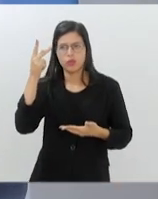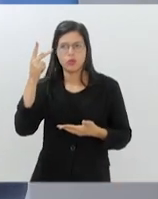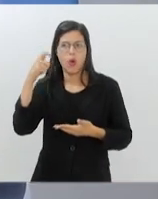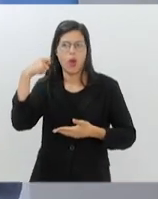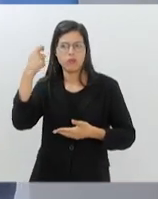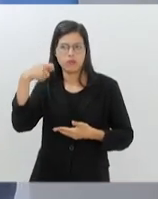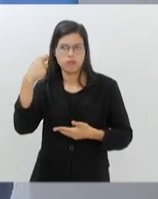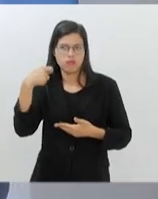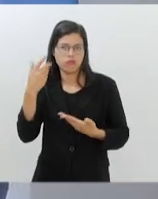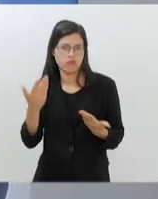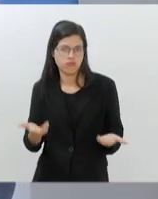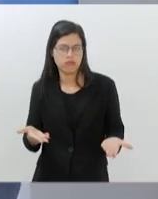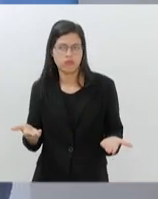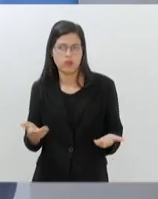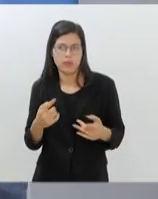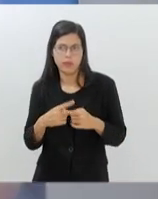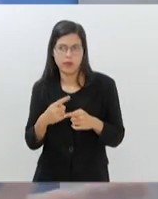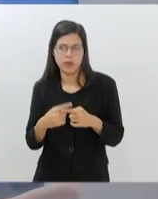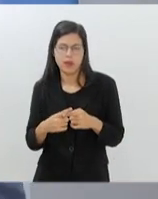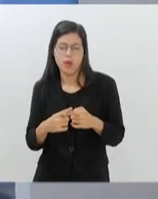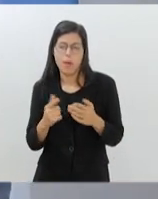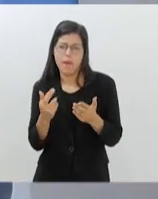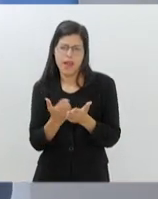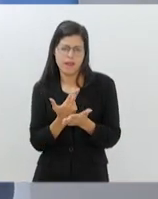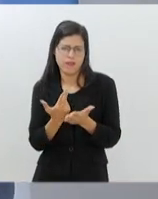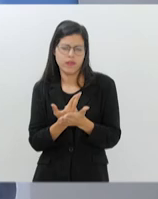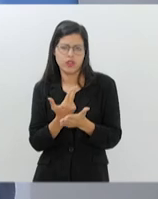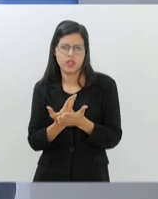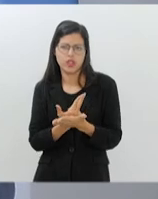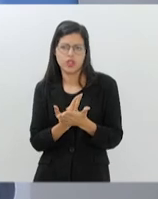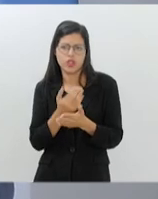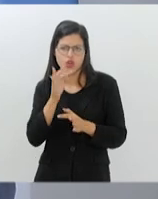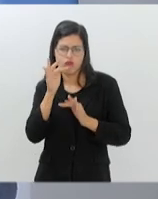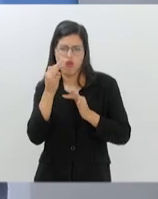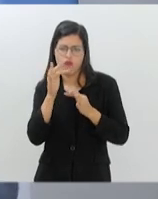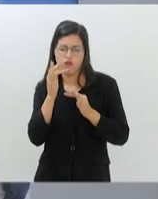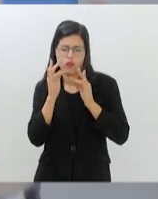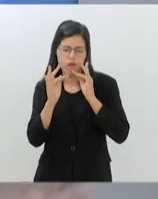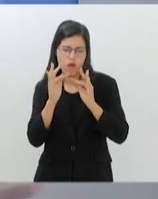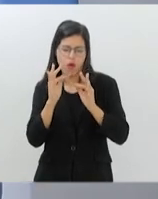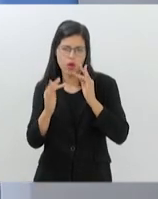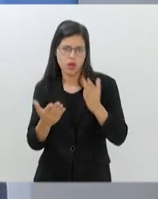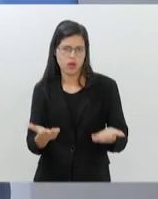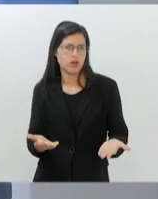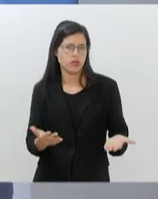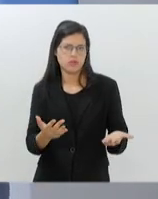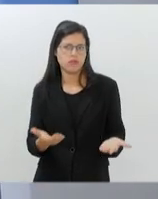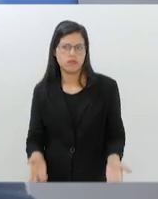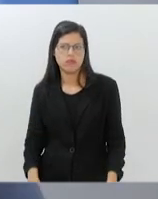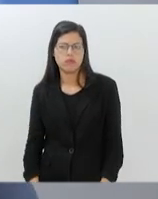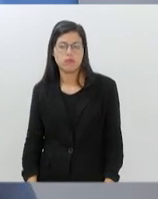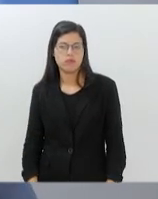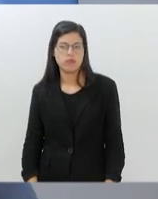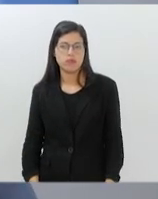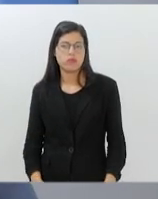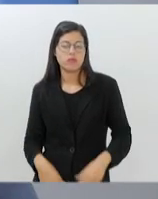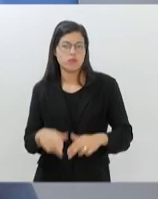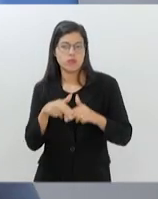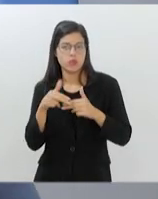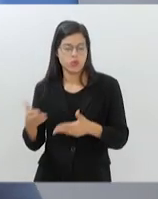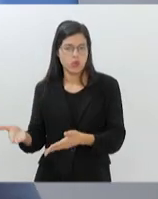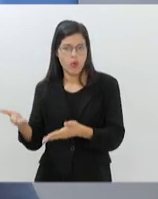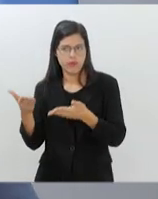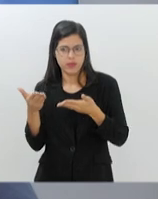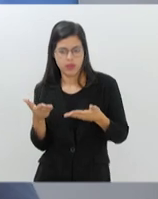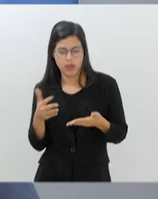camarote que é é uma revista de fofoca é uma revista de coluna social não é nenhuma revista de negócios portanto os convidados ali são